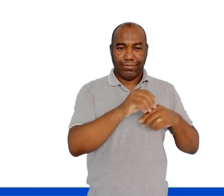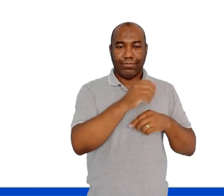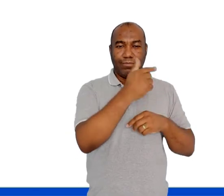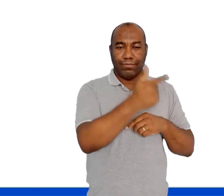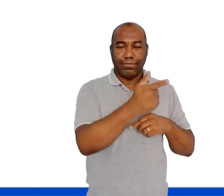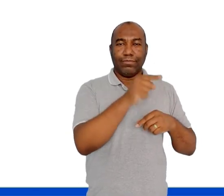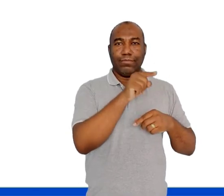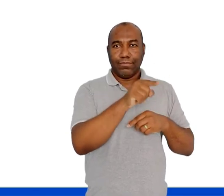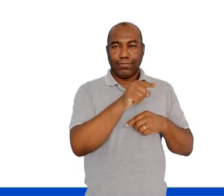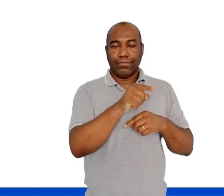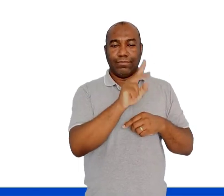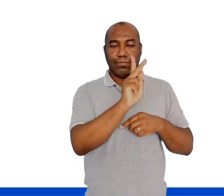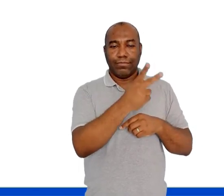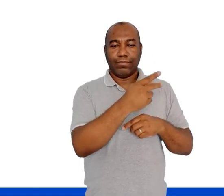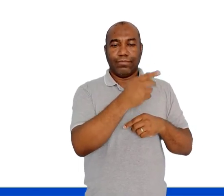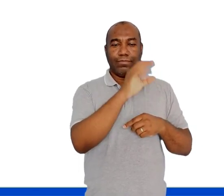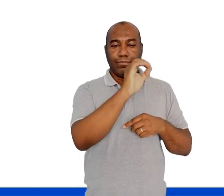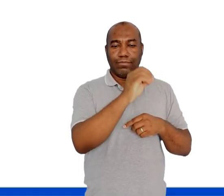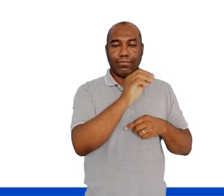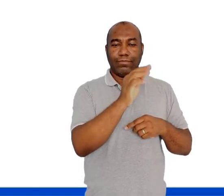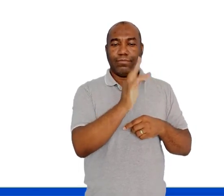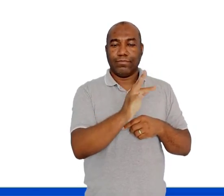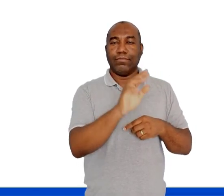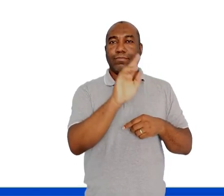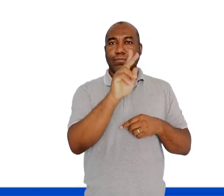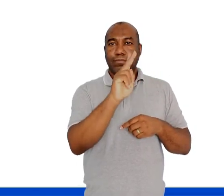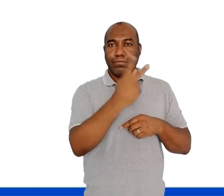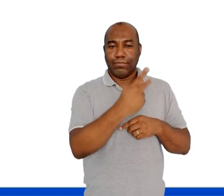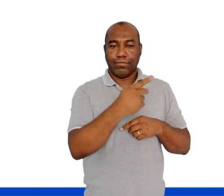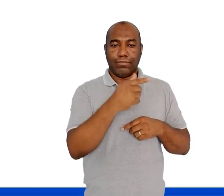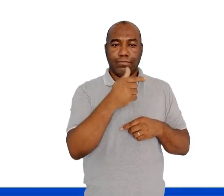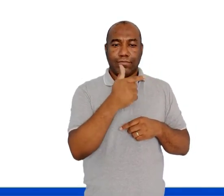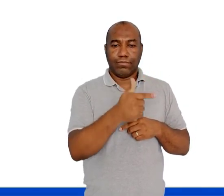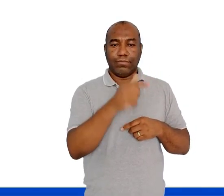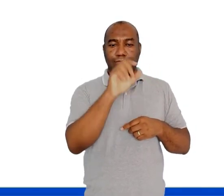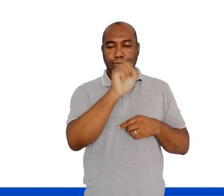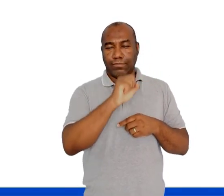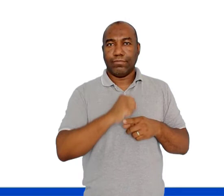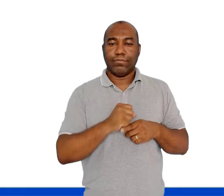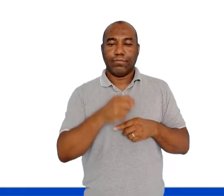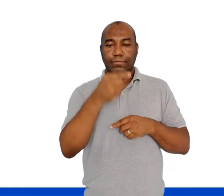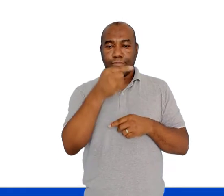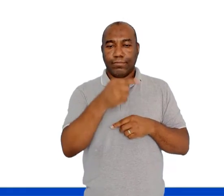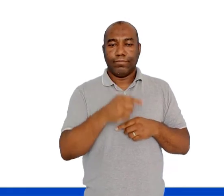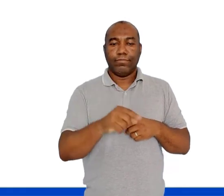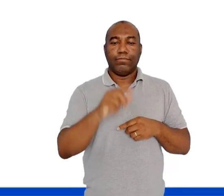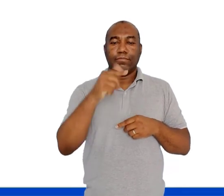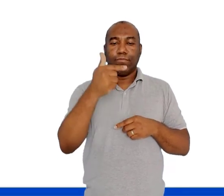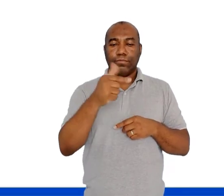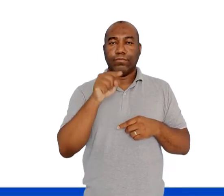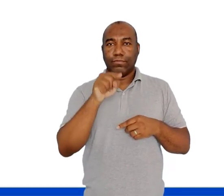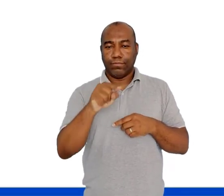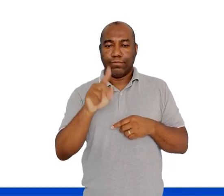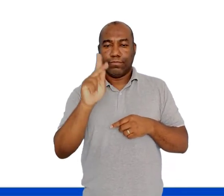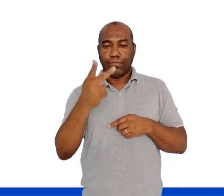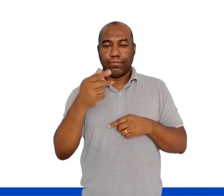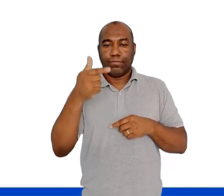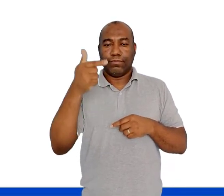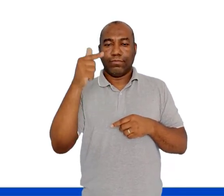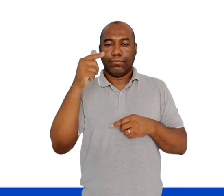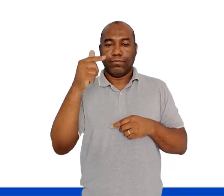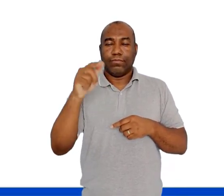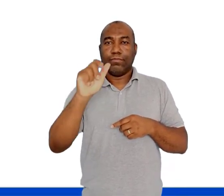do... Vamos de novo. Duas vezes a entalpia do H2S, menos duas vezes a entalpia do